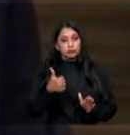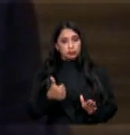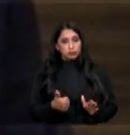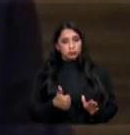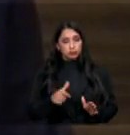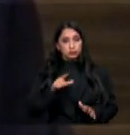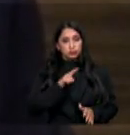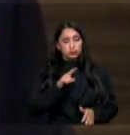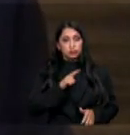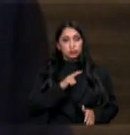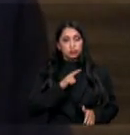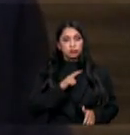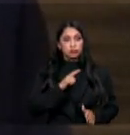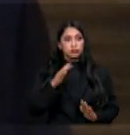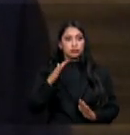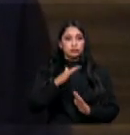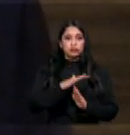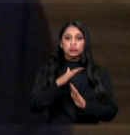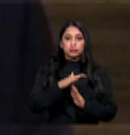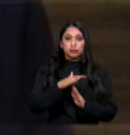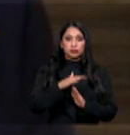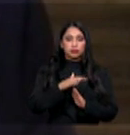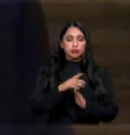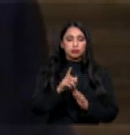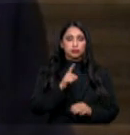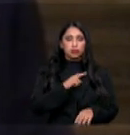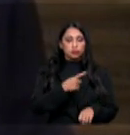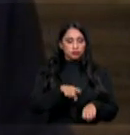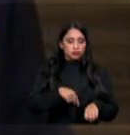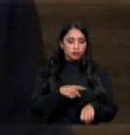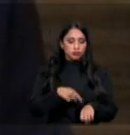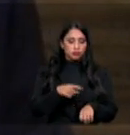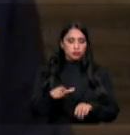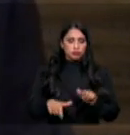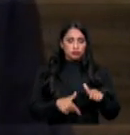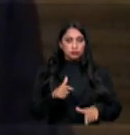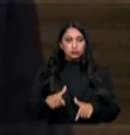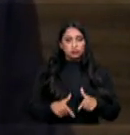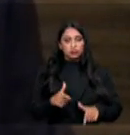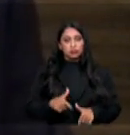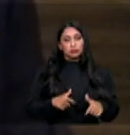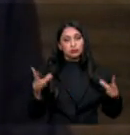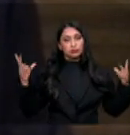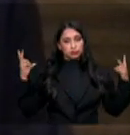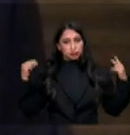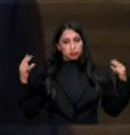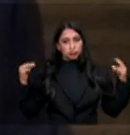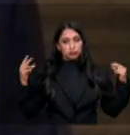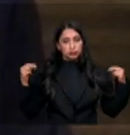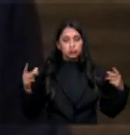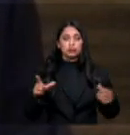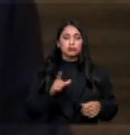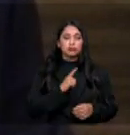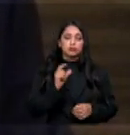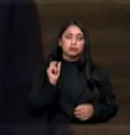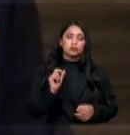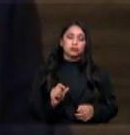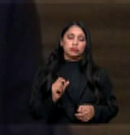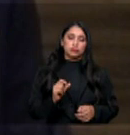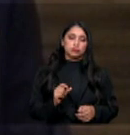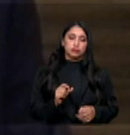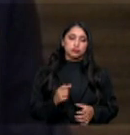há limites máximos de horas trabalhadas para um motorista para que se preserve